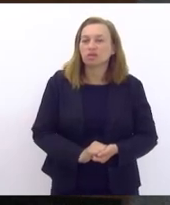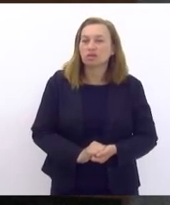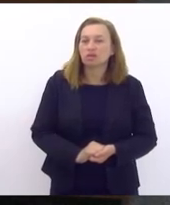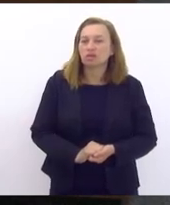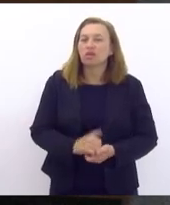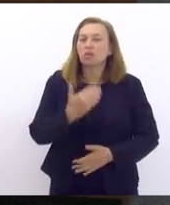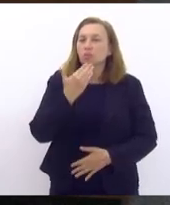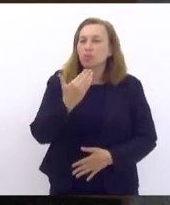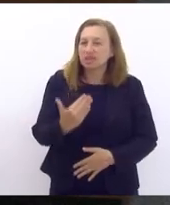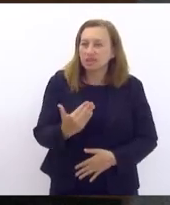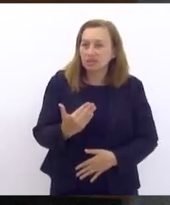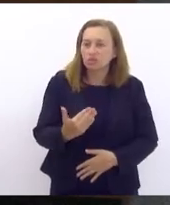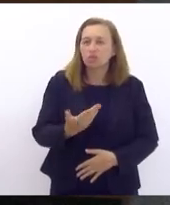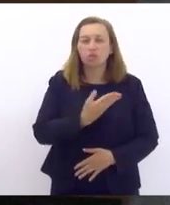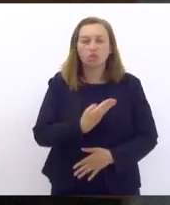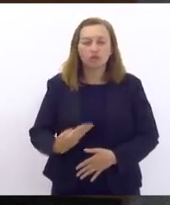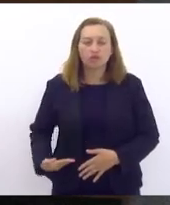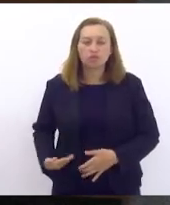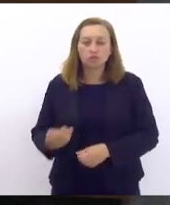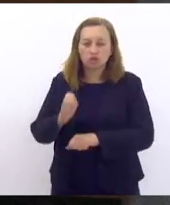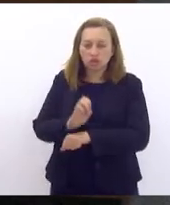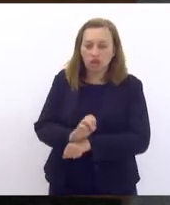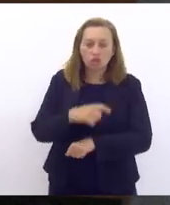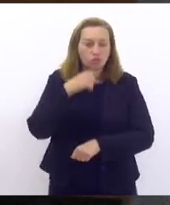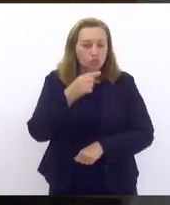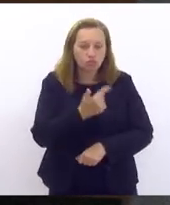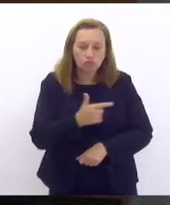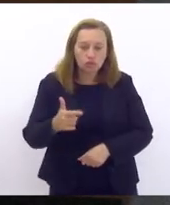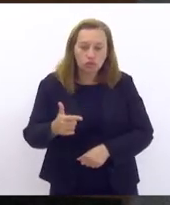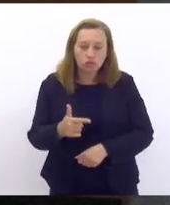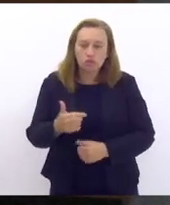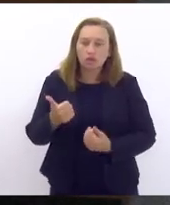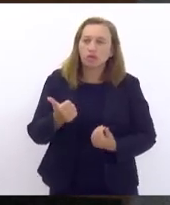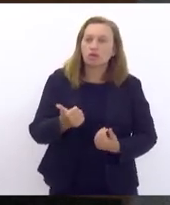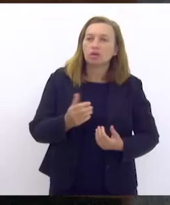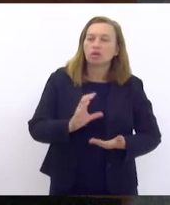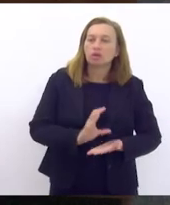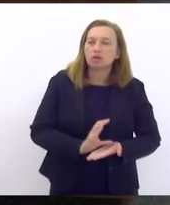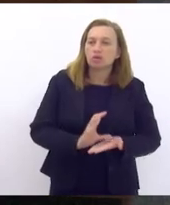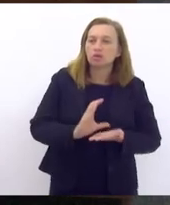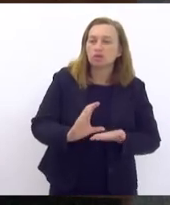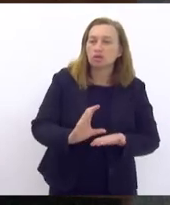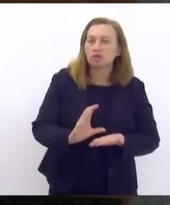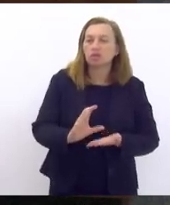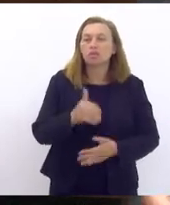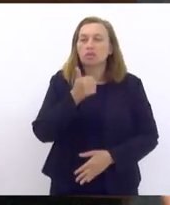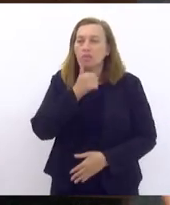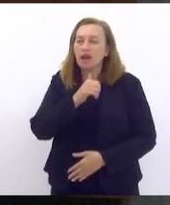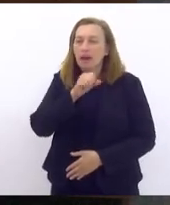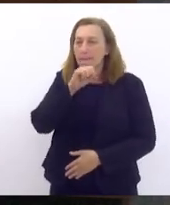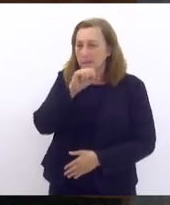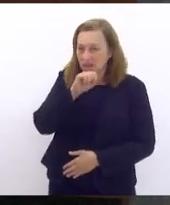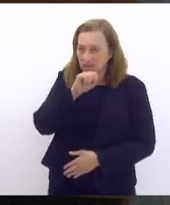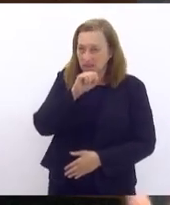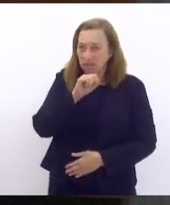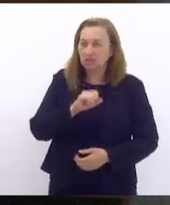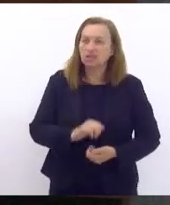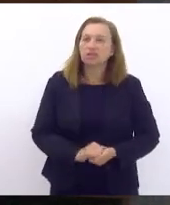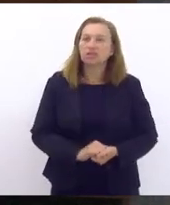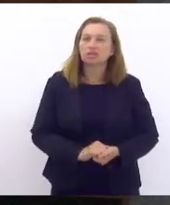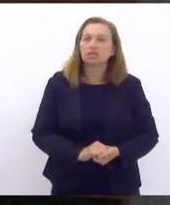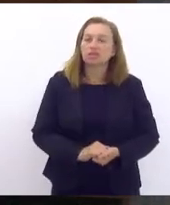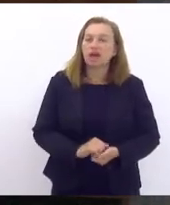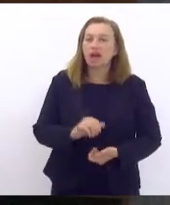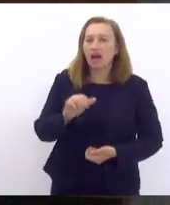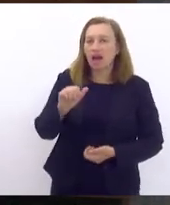essa solicitação ao governo do estado. Eu não tenho dúvida que o auxílio financeiro para as mães atípicas, né? E por que a